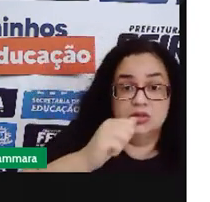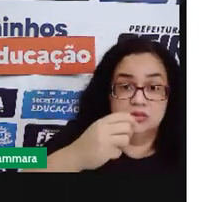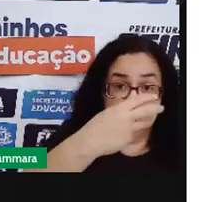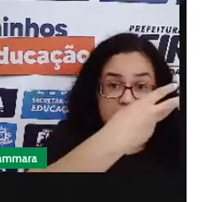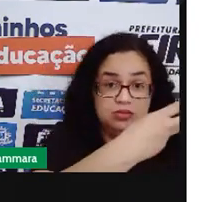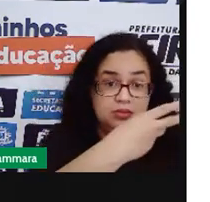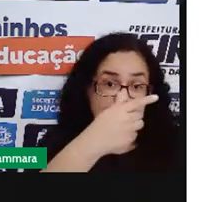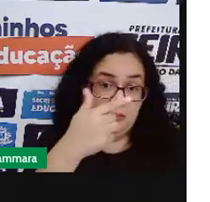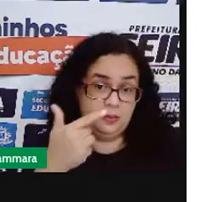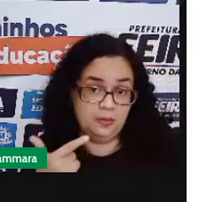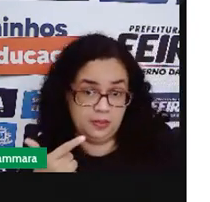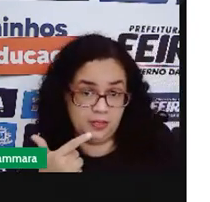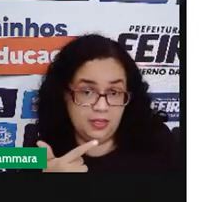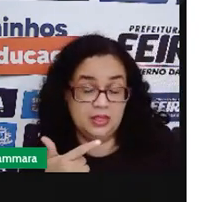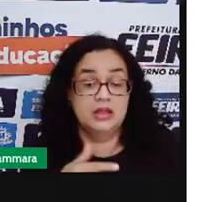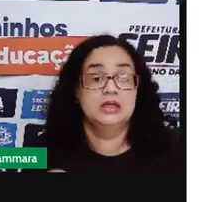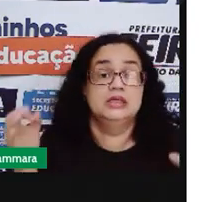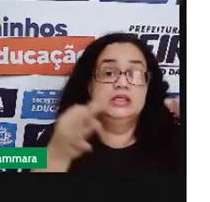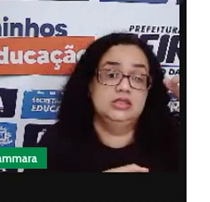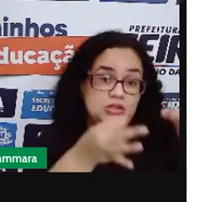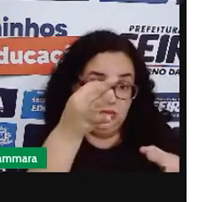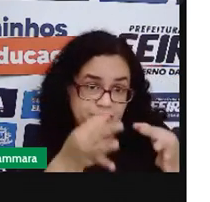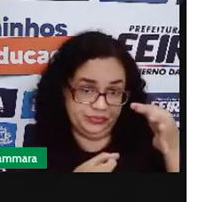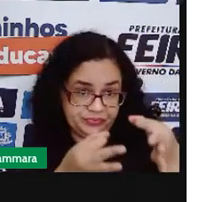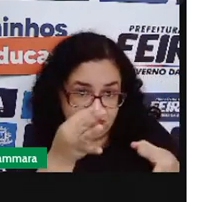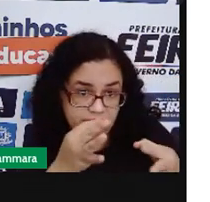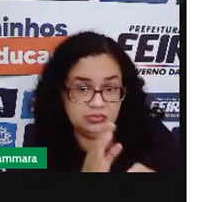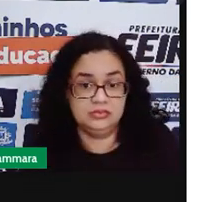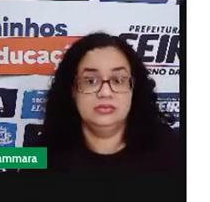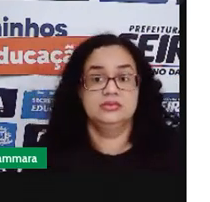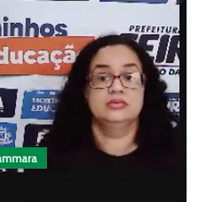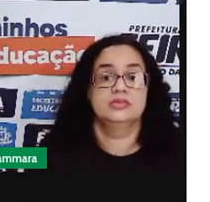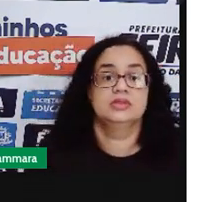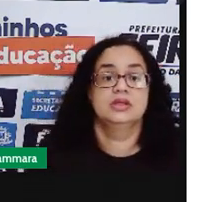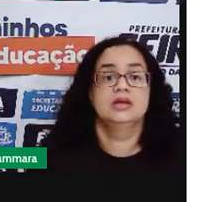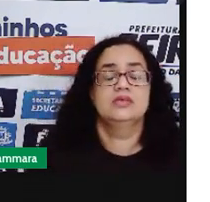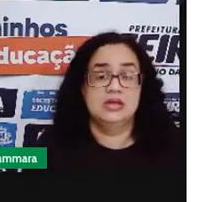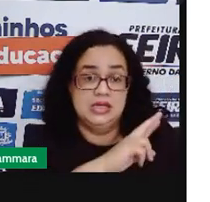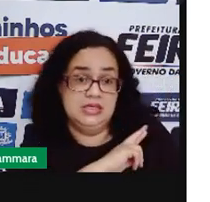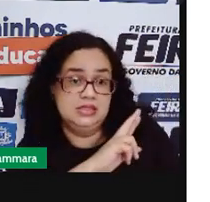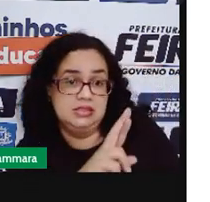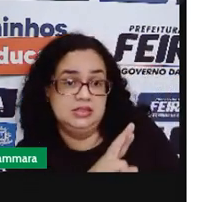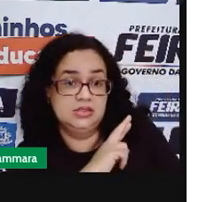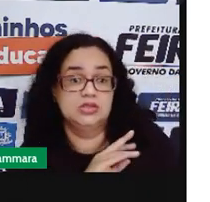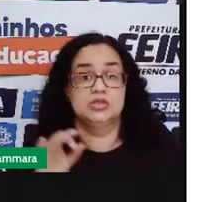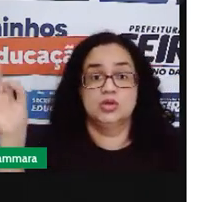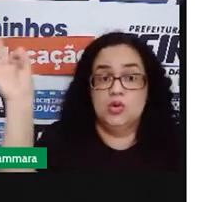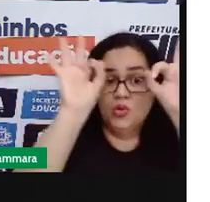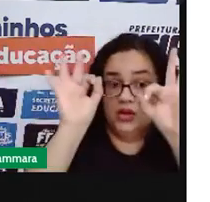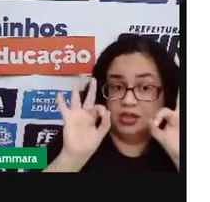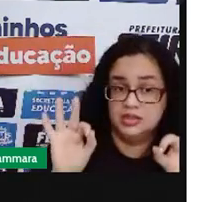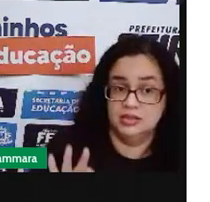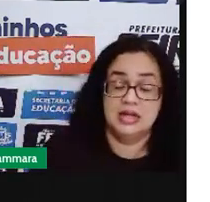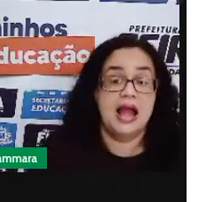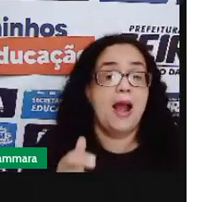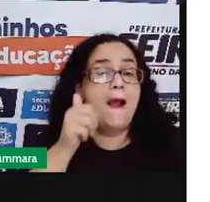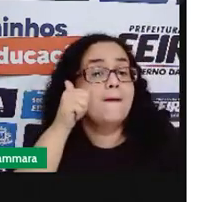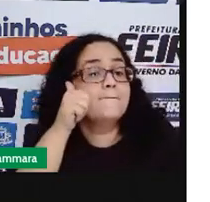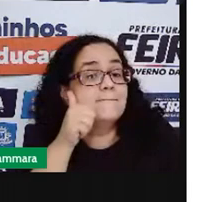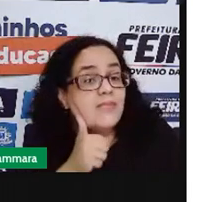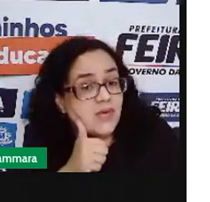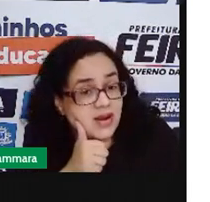Código Eleitoral e da Justiça Eleitoral, que ficou responsável por organizar as eleições. E as